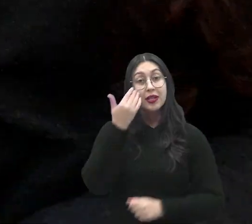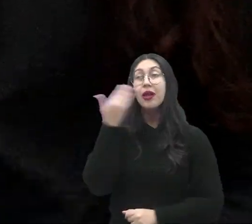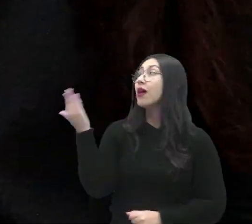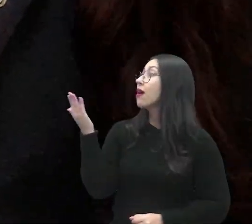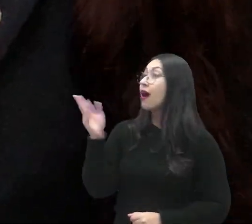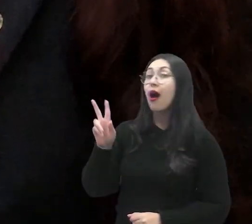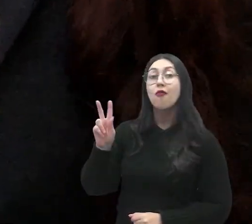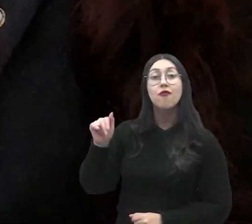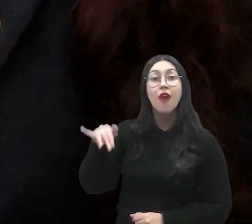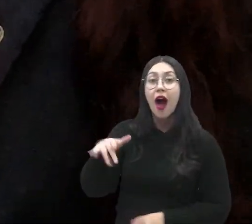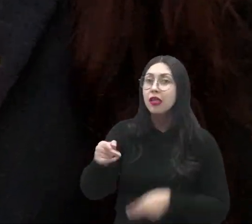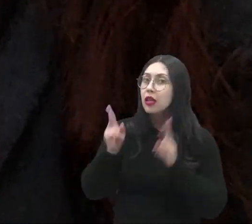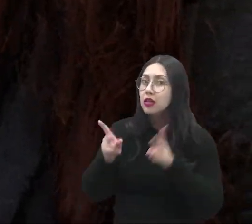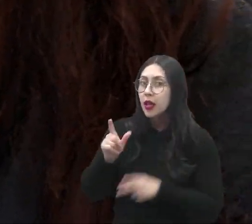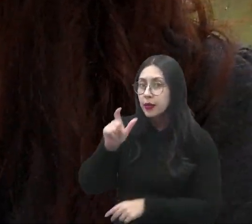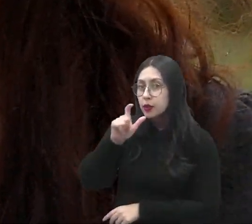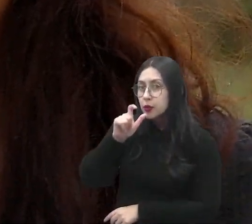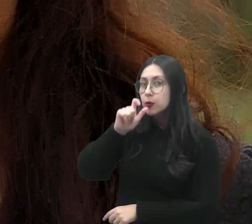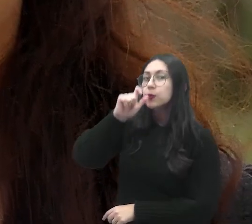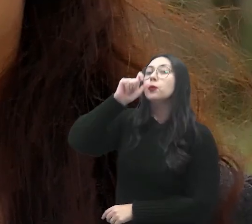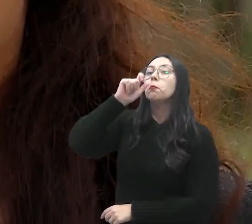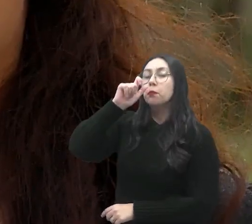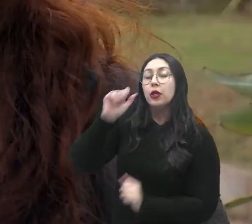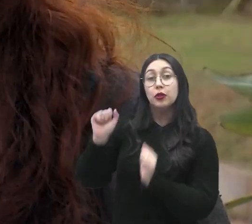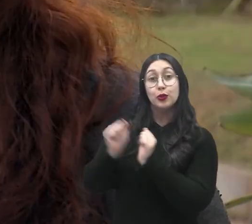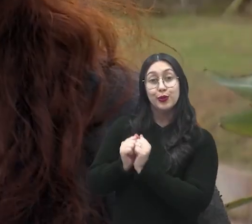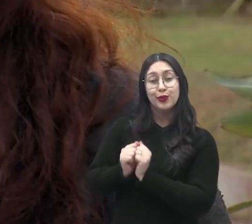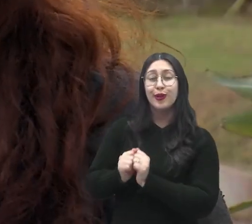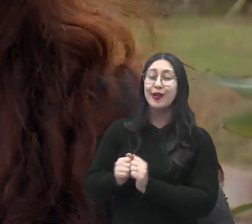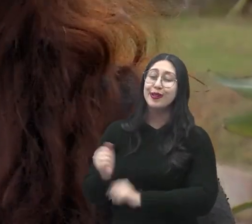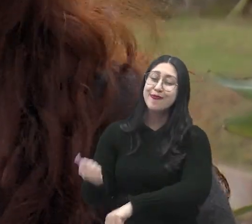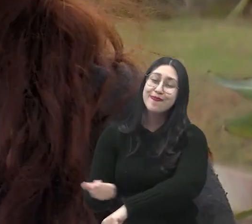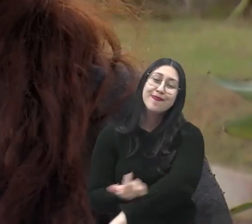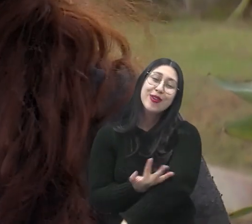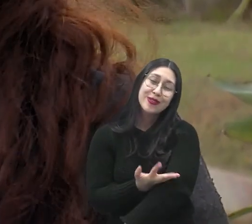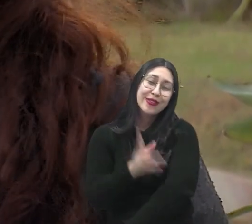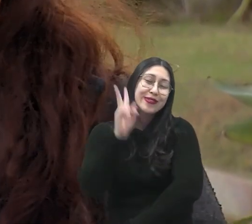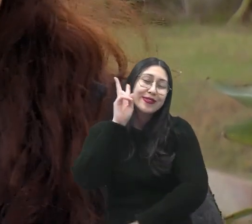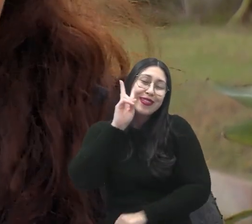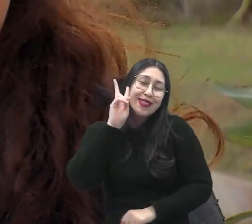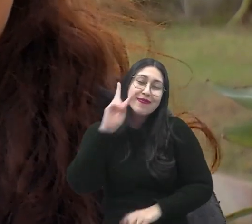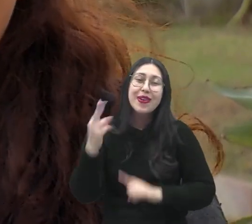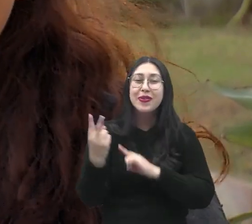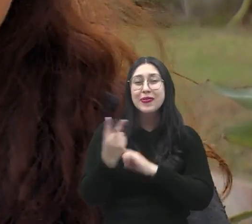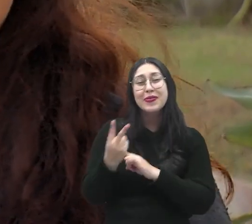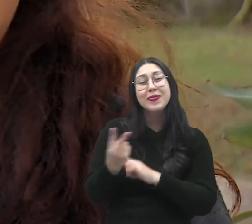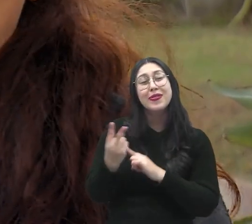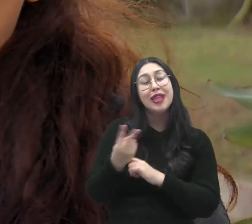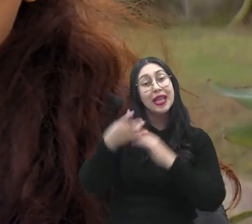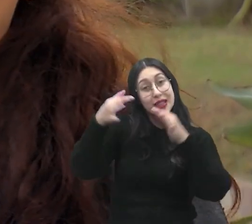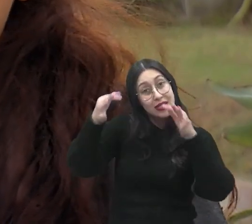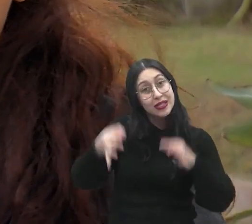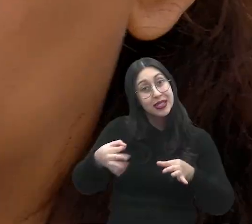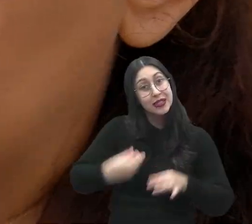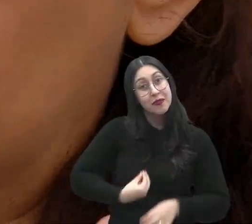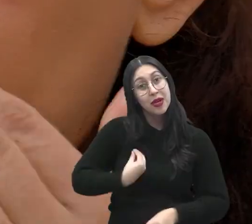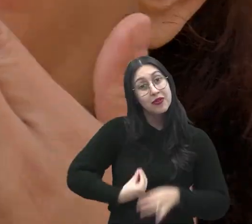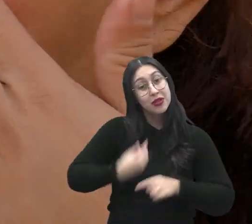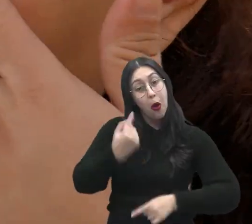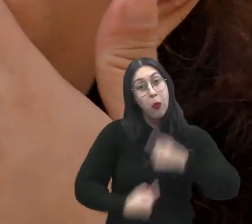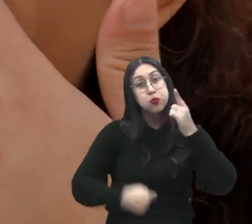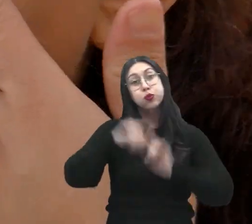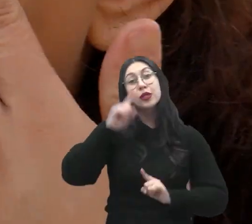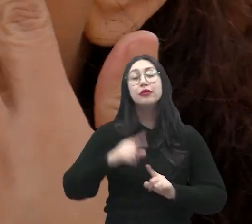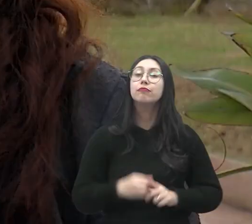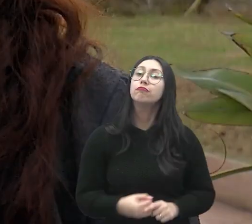paciente. A Vânia está sempre com a bombinha em mãos. Ela se emociona ao lembrar como os cuidados corretos mudaram